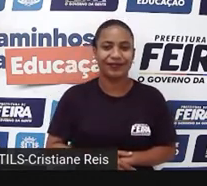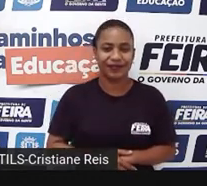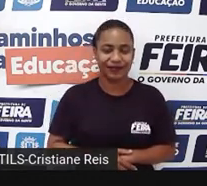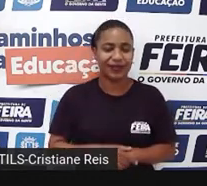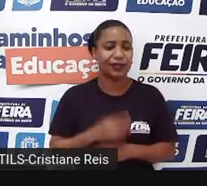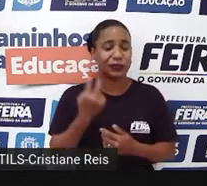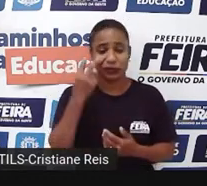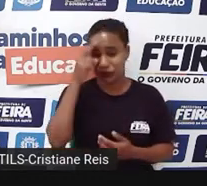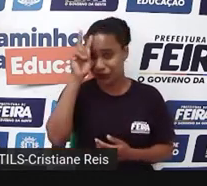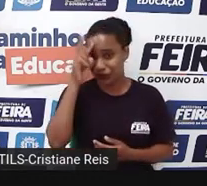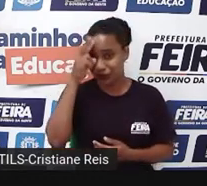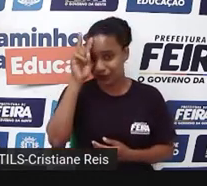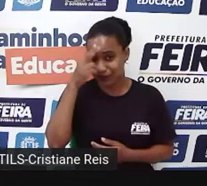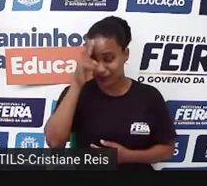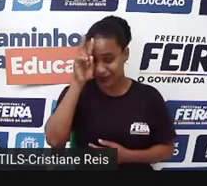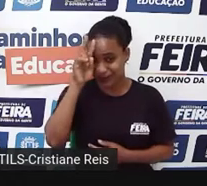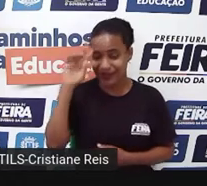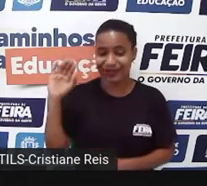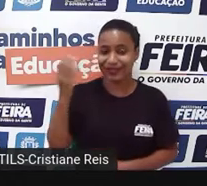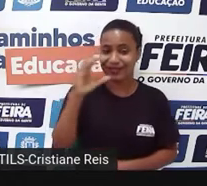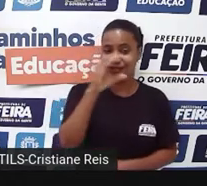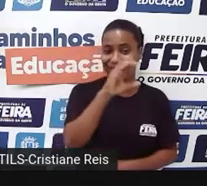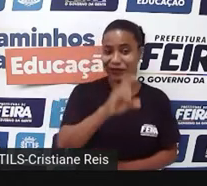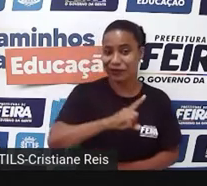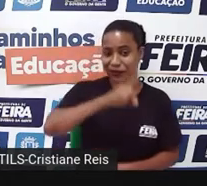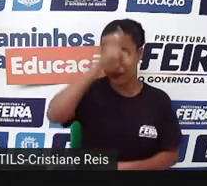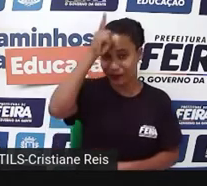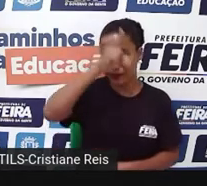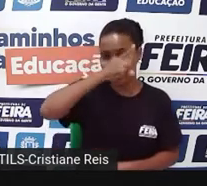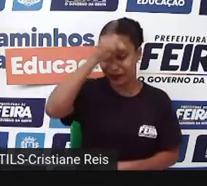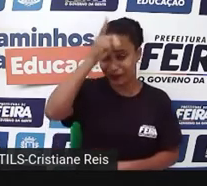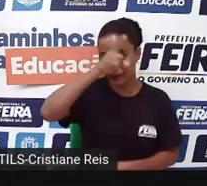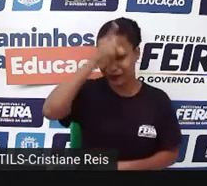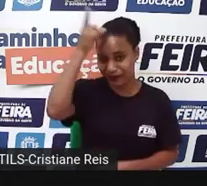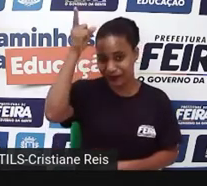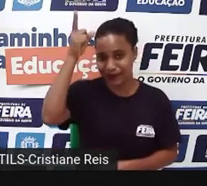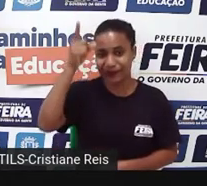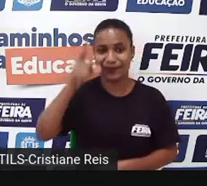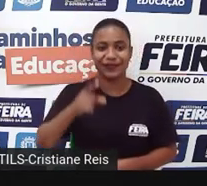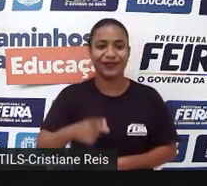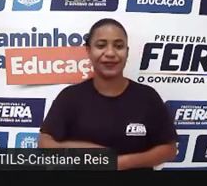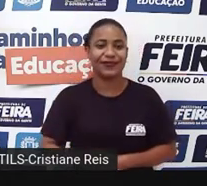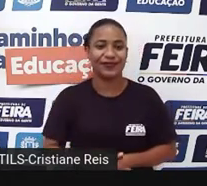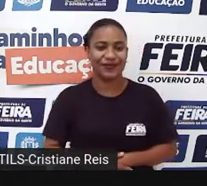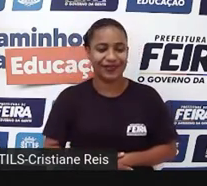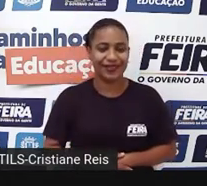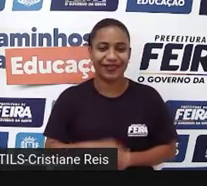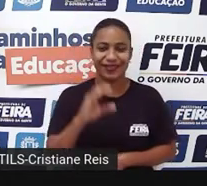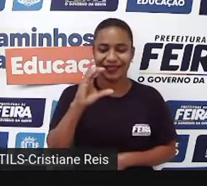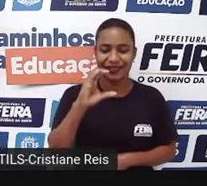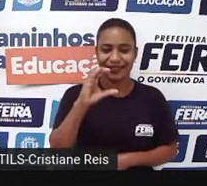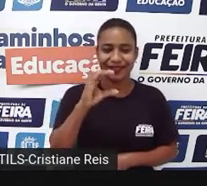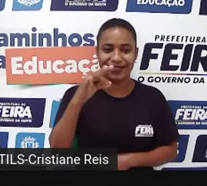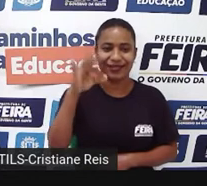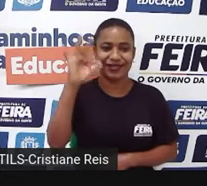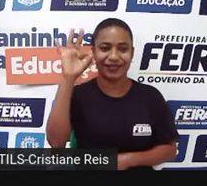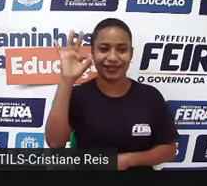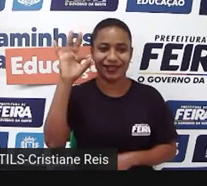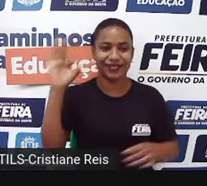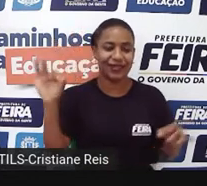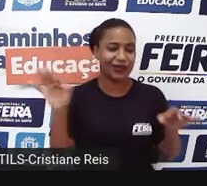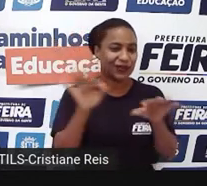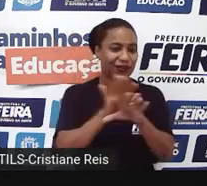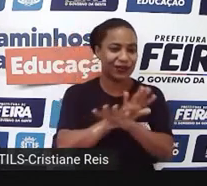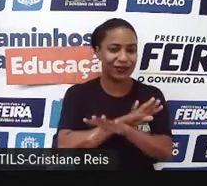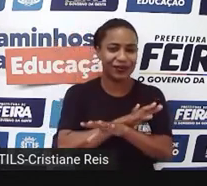são histórias ficcionais baseadas na ciência. Ok? Só. Então, concluímos a nossa